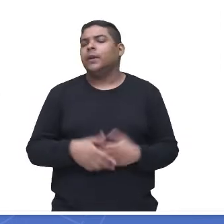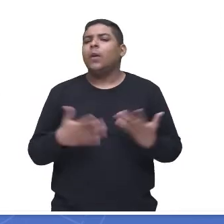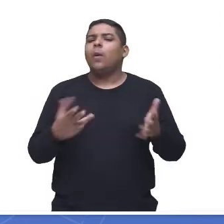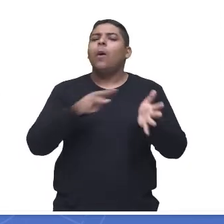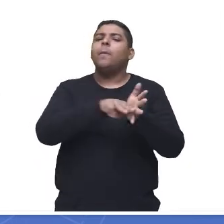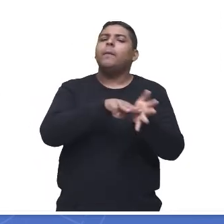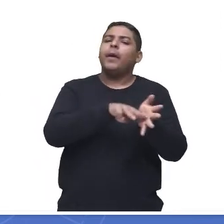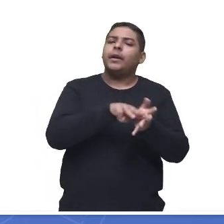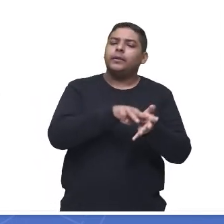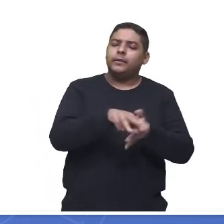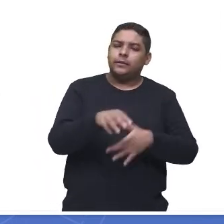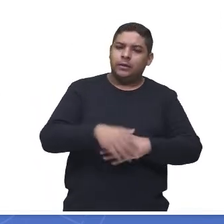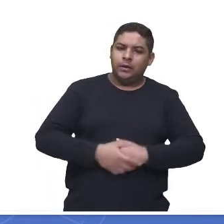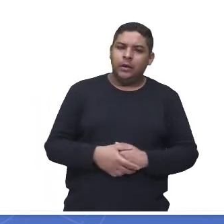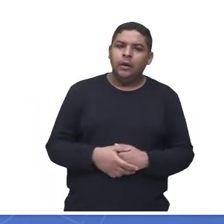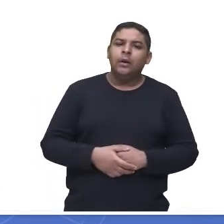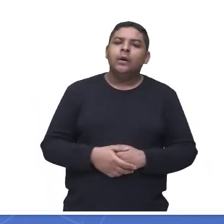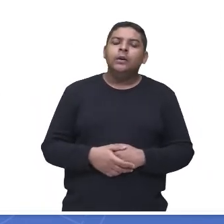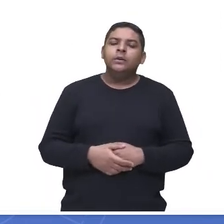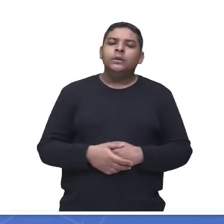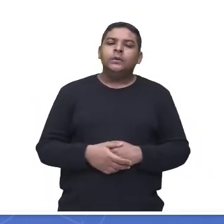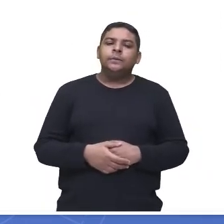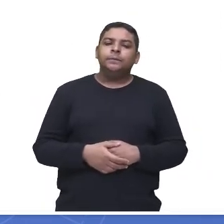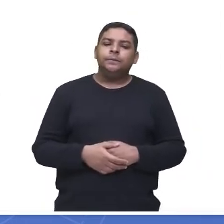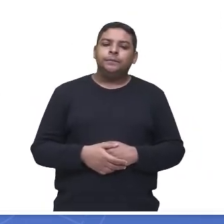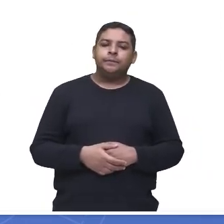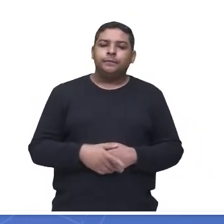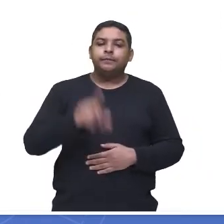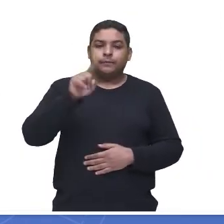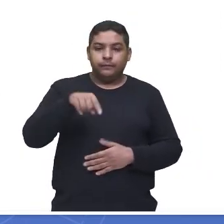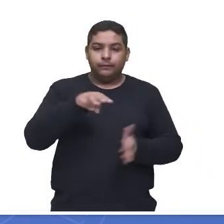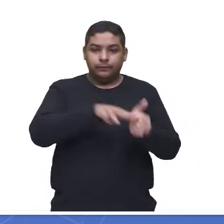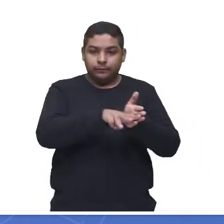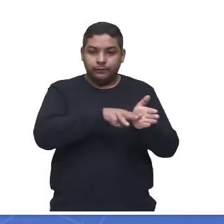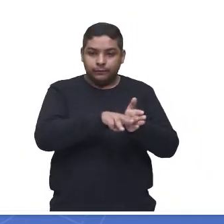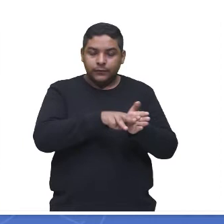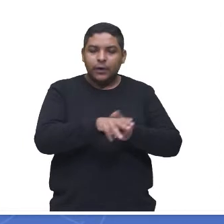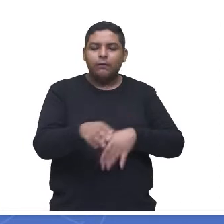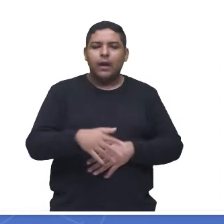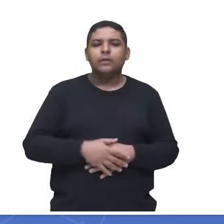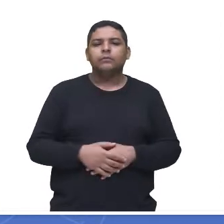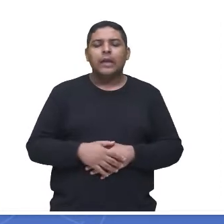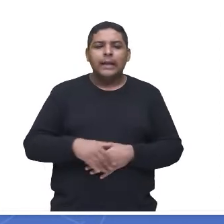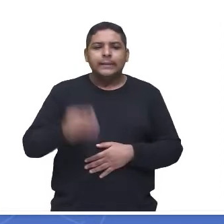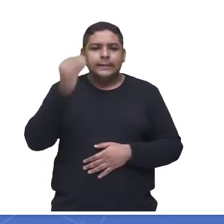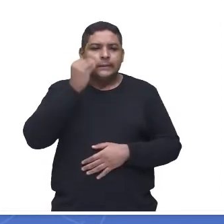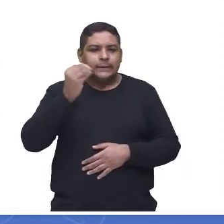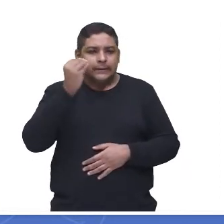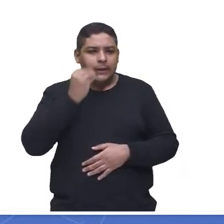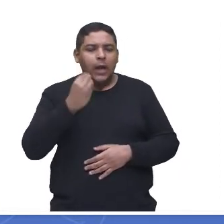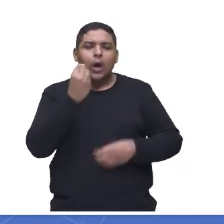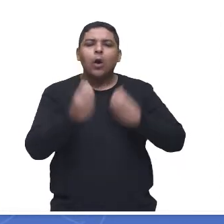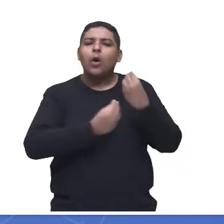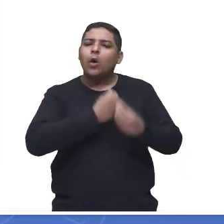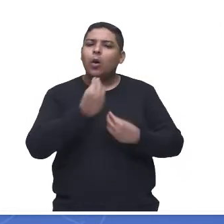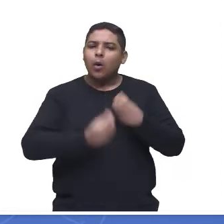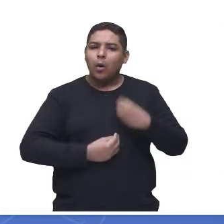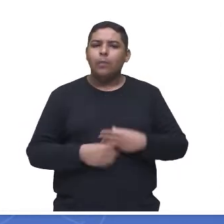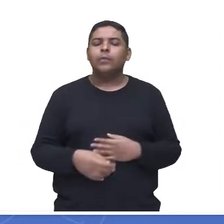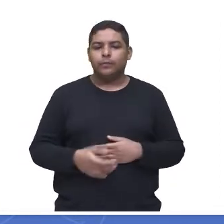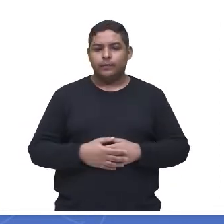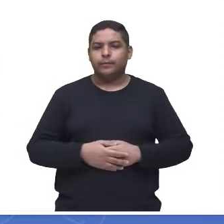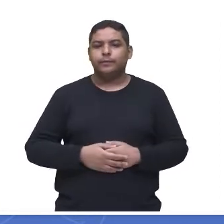método? Aí, o método é que vai buscar, então, a forma de analisar a realidade. Observando a